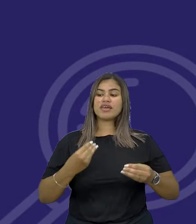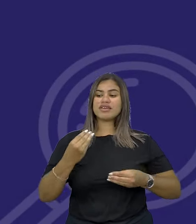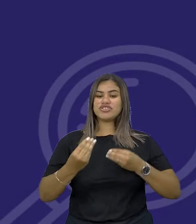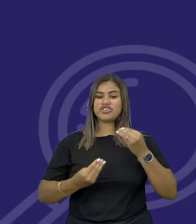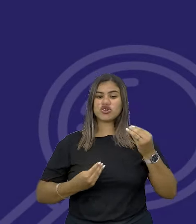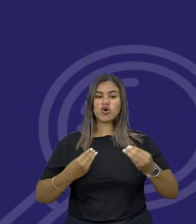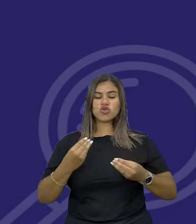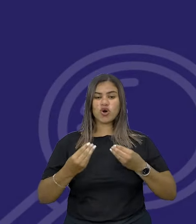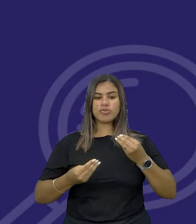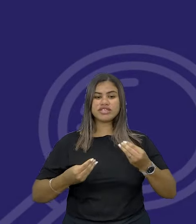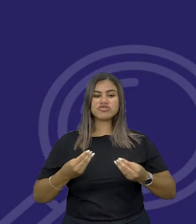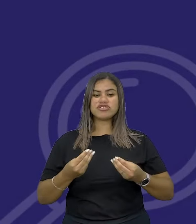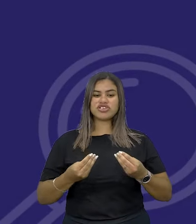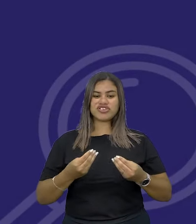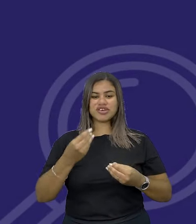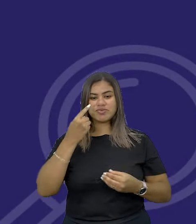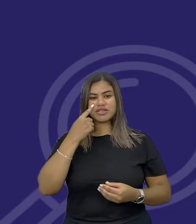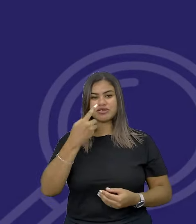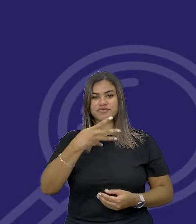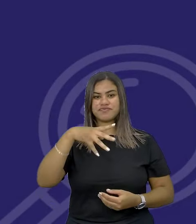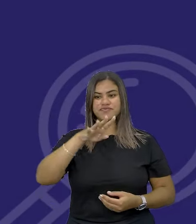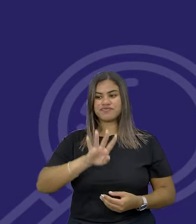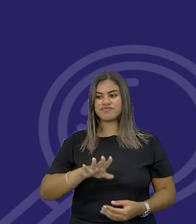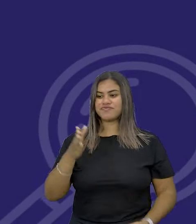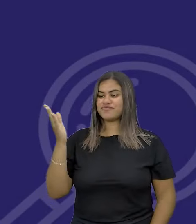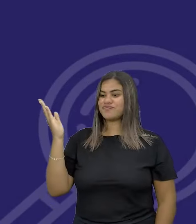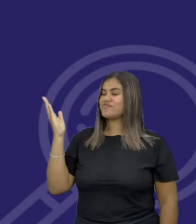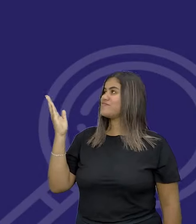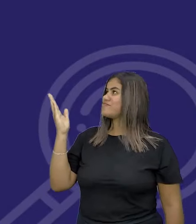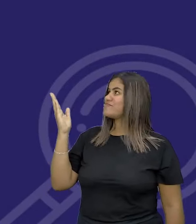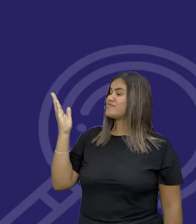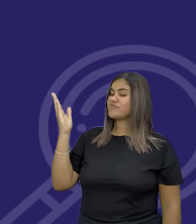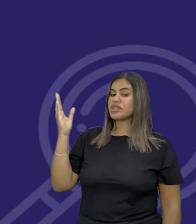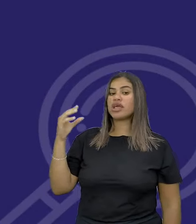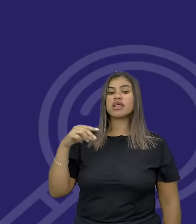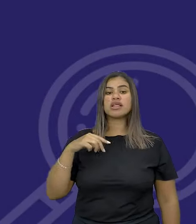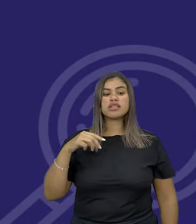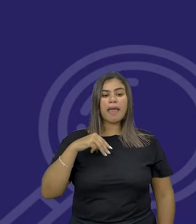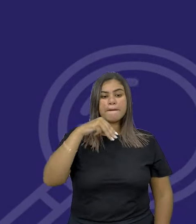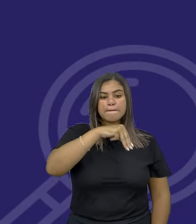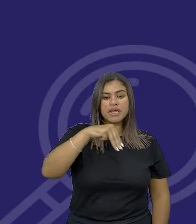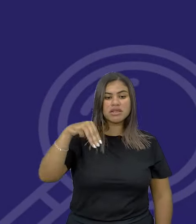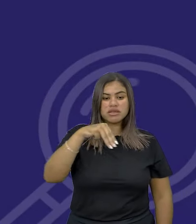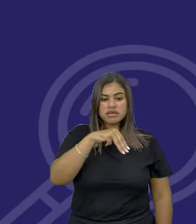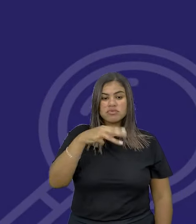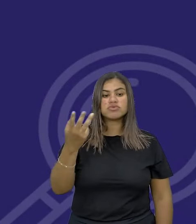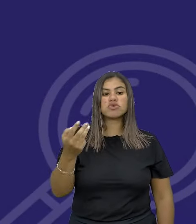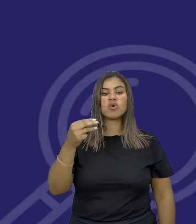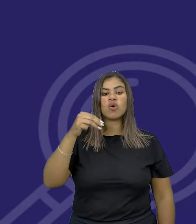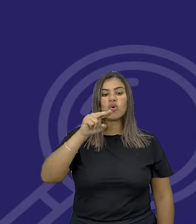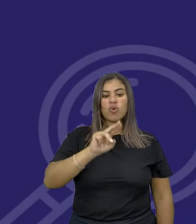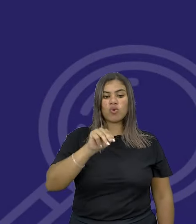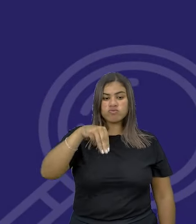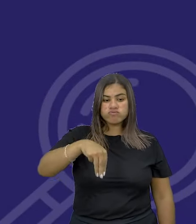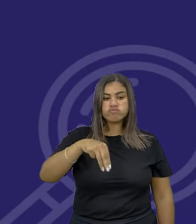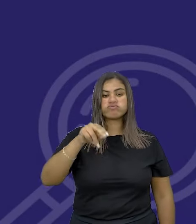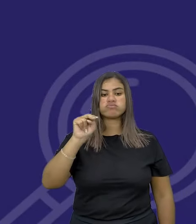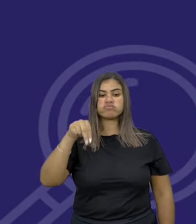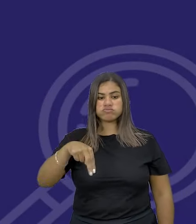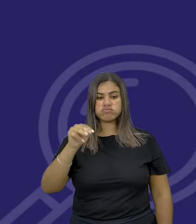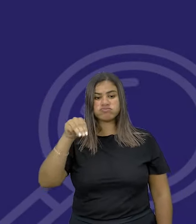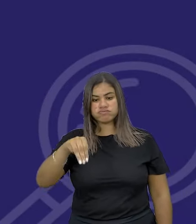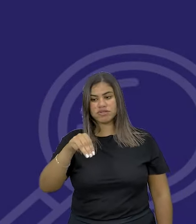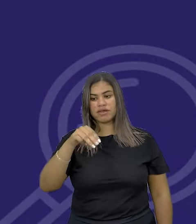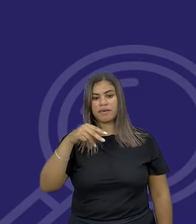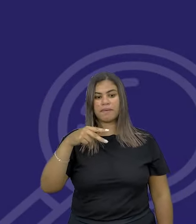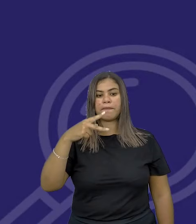de medidas menores que o milímetro. E aí nós vamos olhar lá milímetro, micrômetro, nanômetro, picômetro, femtômetro.